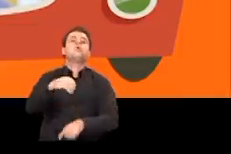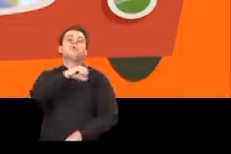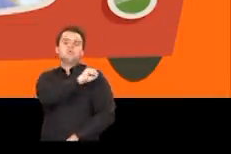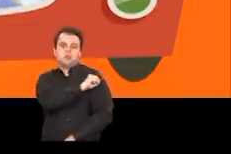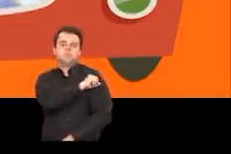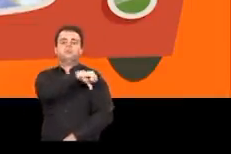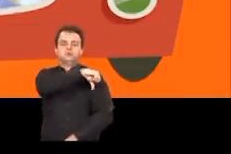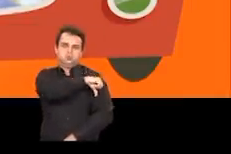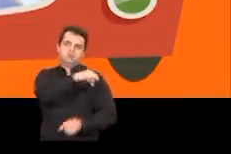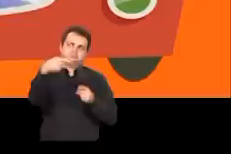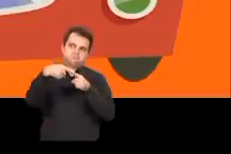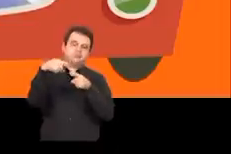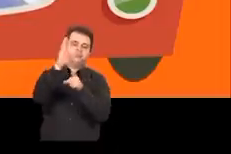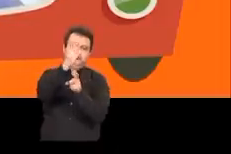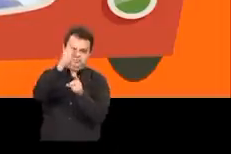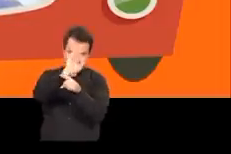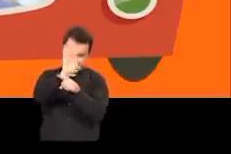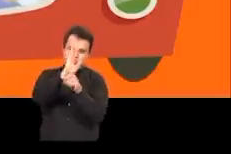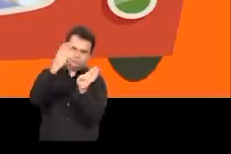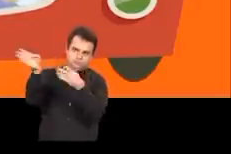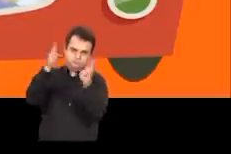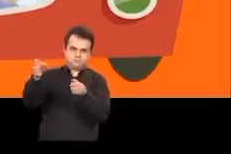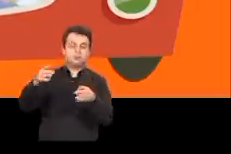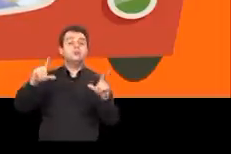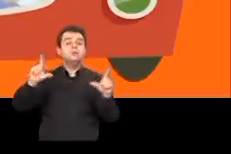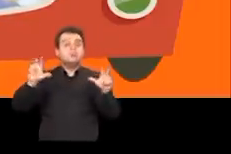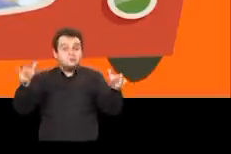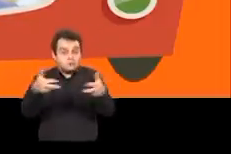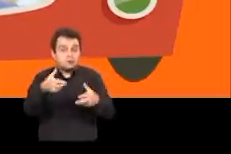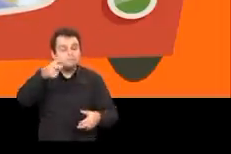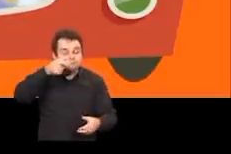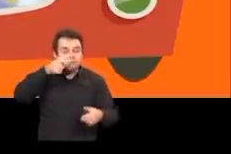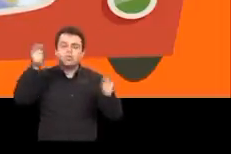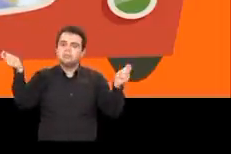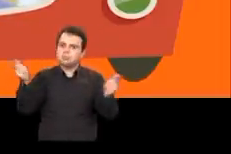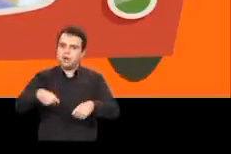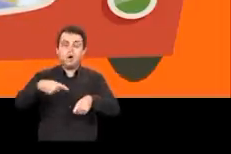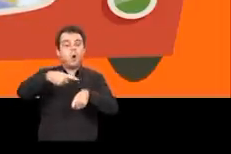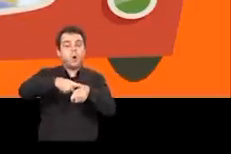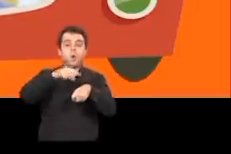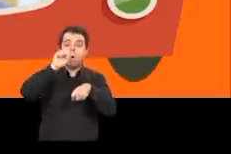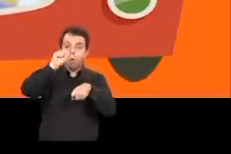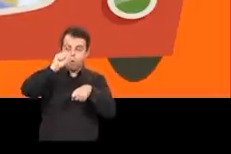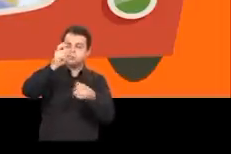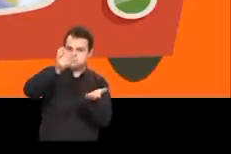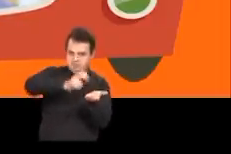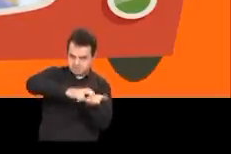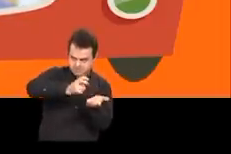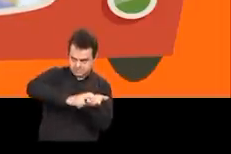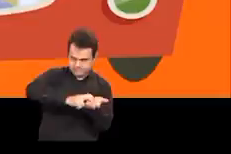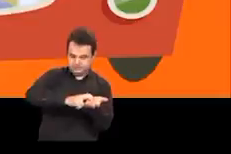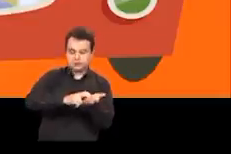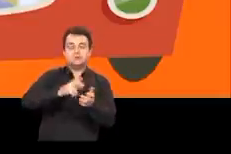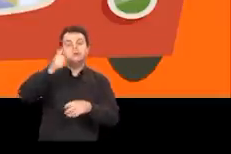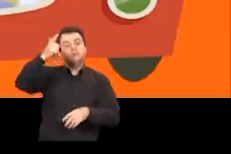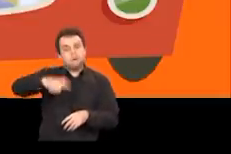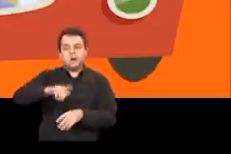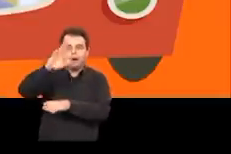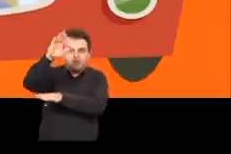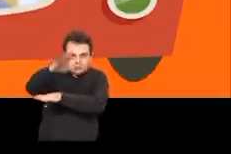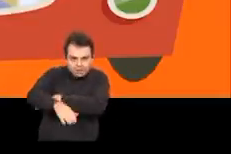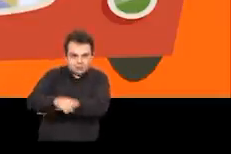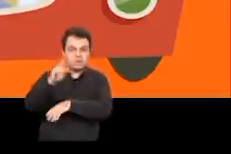O programa vai ao ar aqui pela TV Câmara, sempre às 8h30 da manhã, com reapresentação